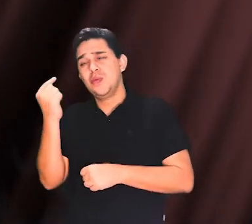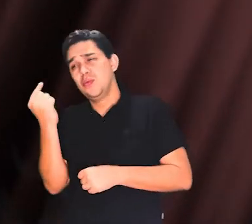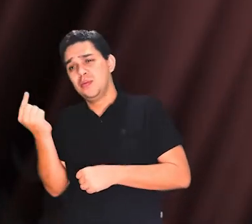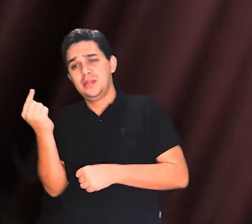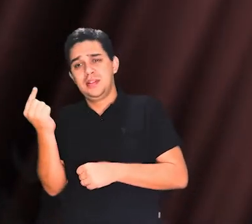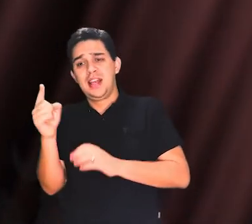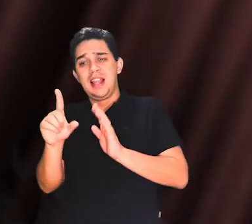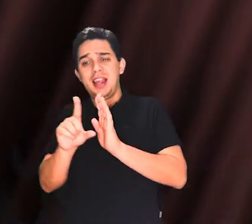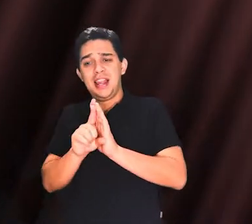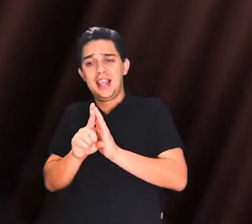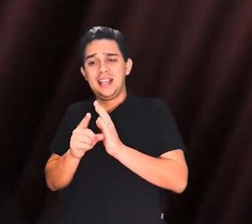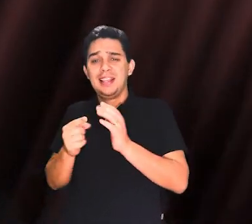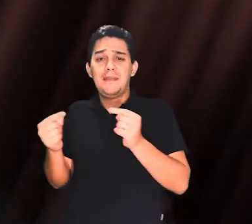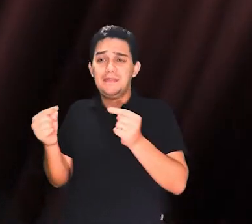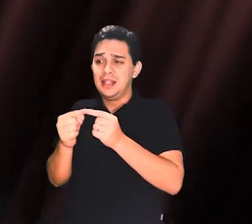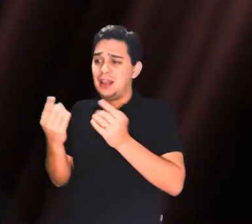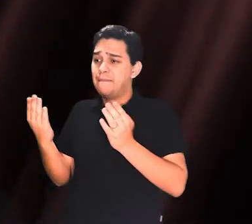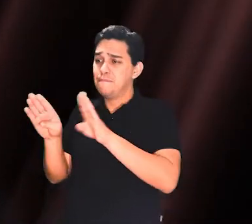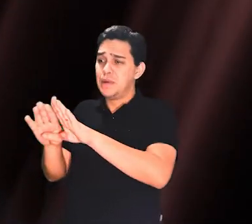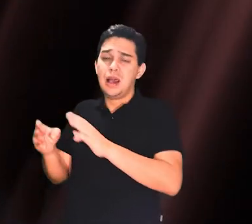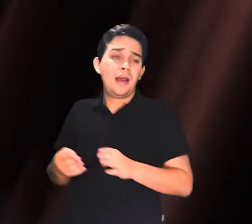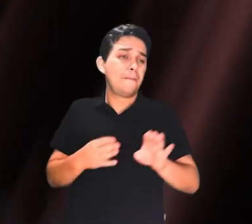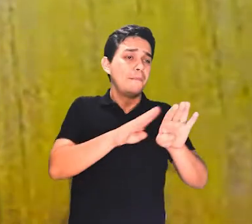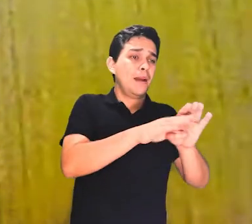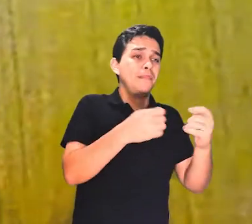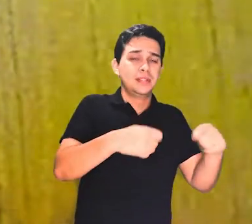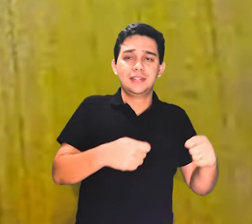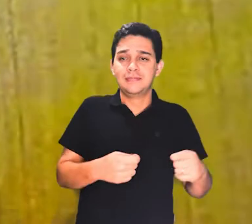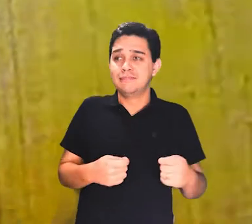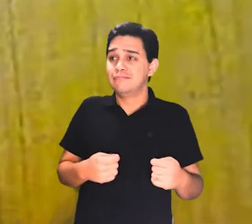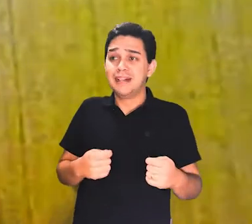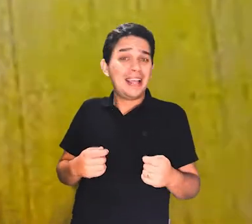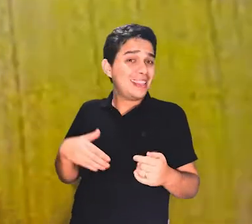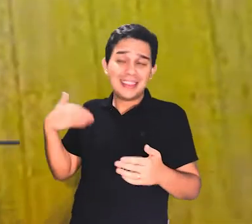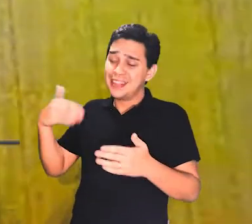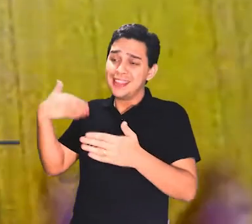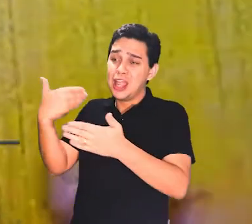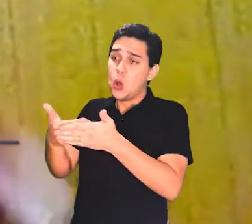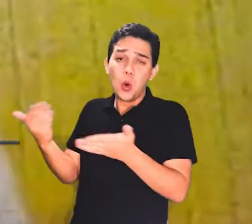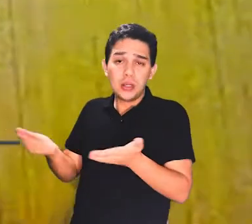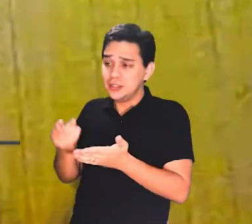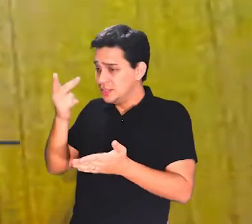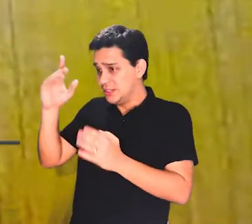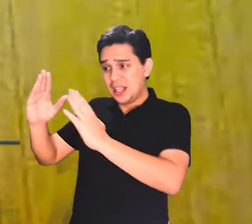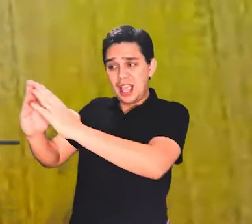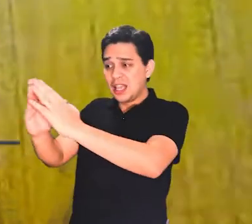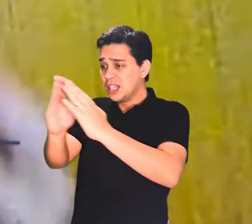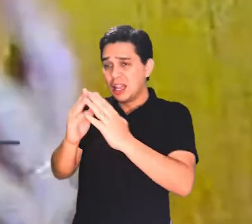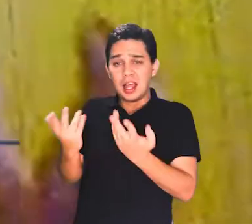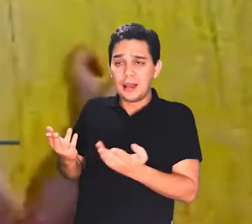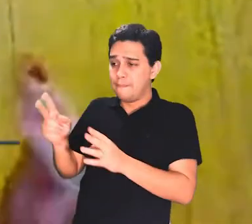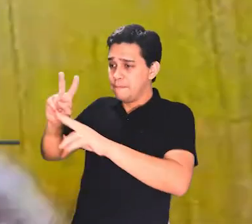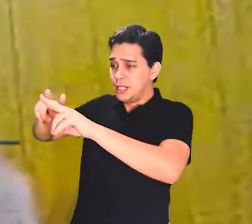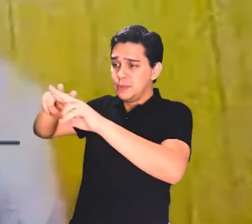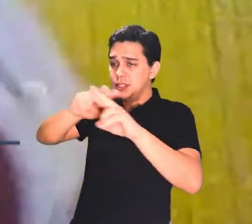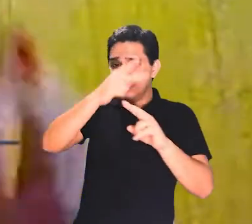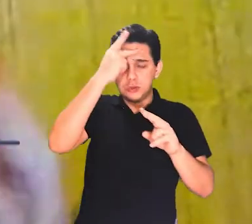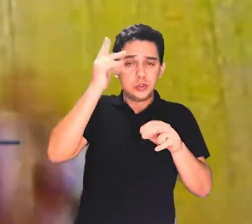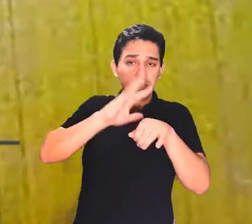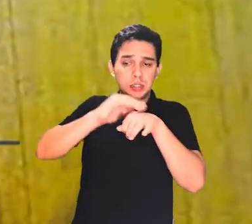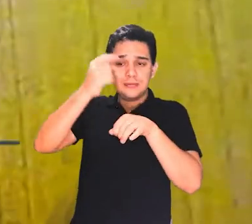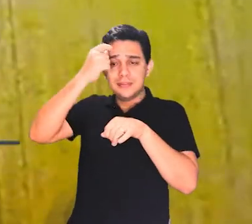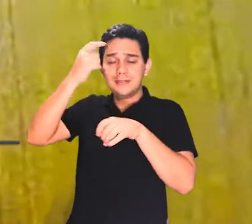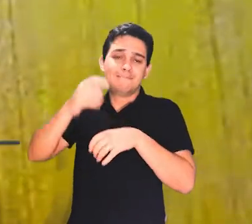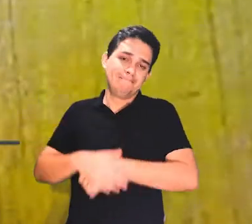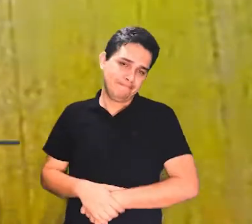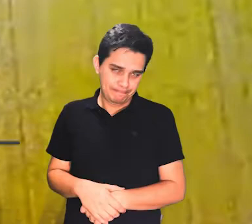pessoas em situação de violações de direitos. Como é que começou o nosso trabalho, esse GT Desinst, né, e todas